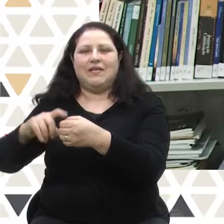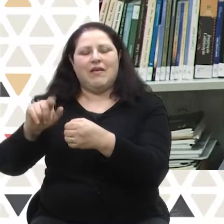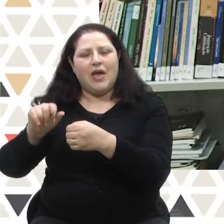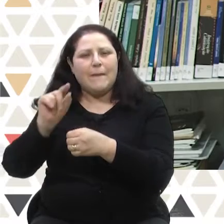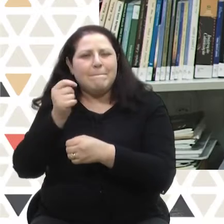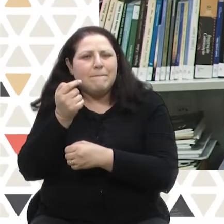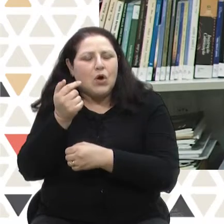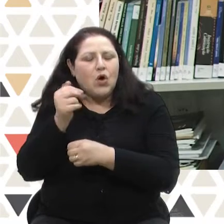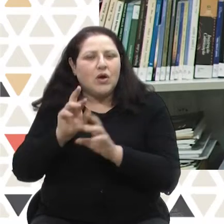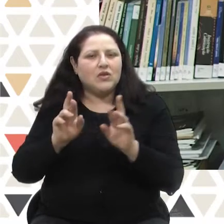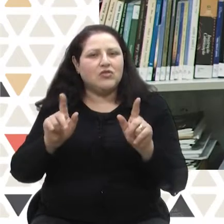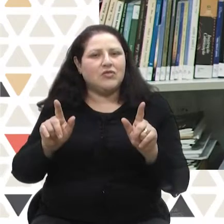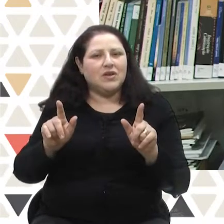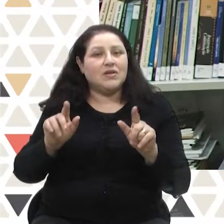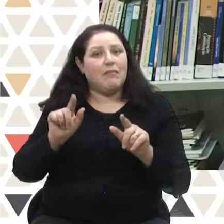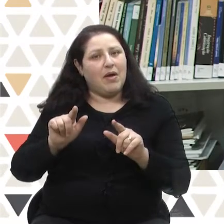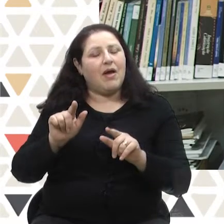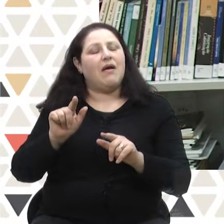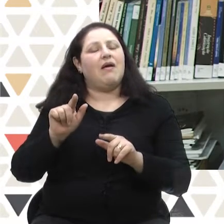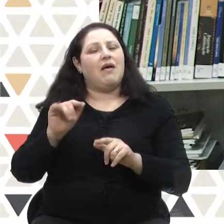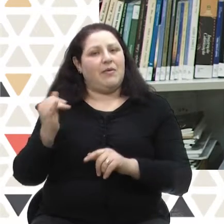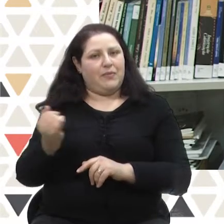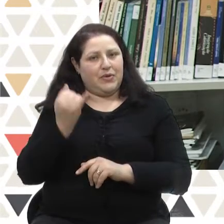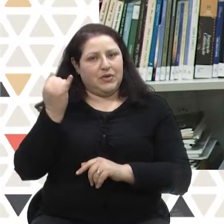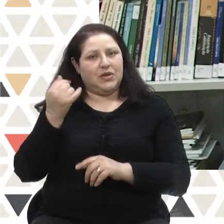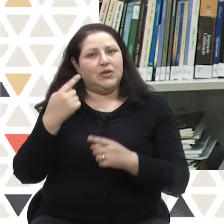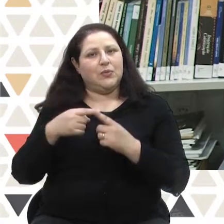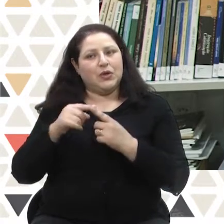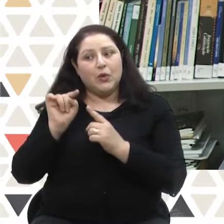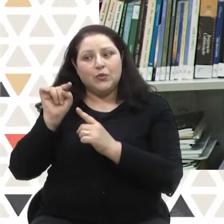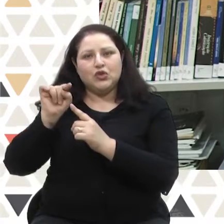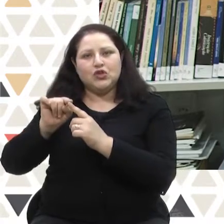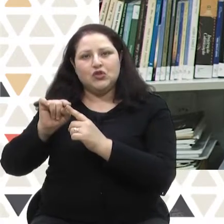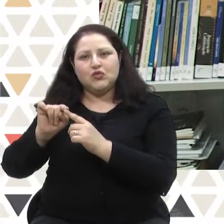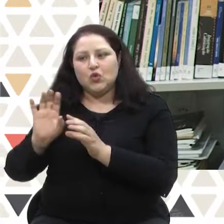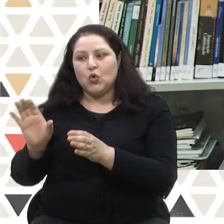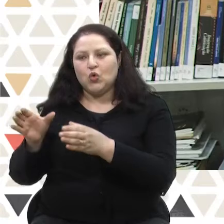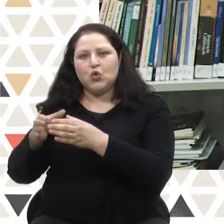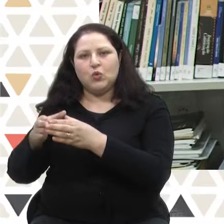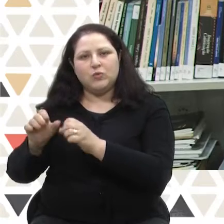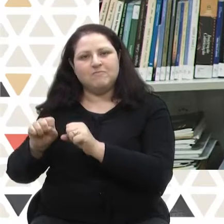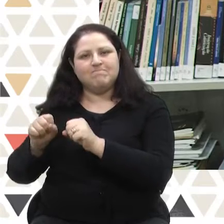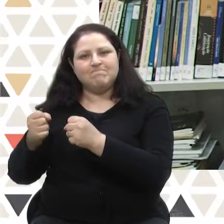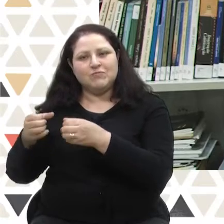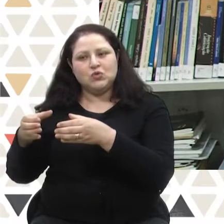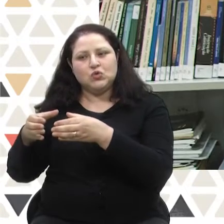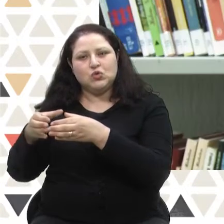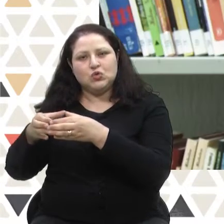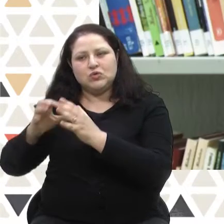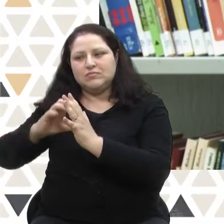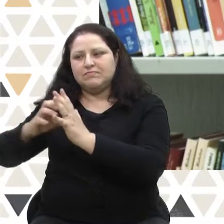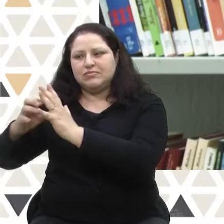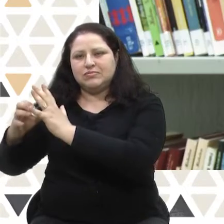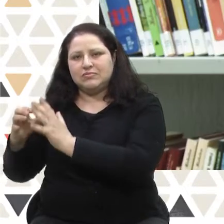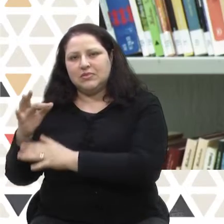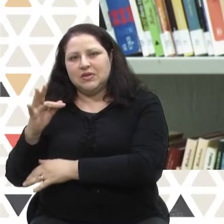diferenças poucas, mas significativas porque ela prevê uma atuação em conjunto.